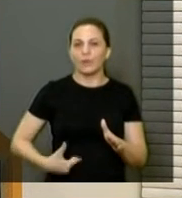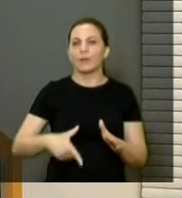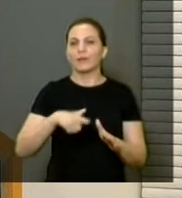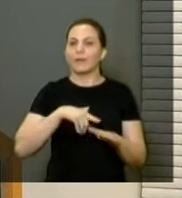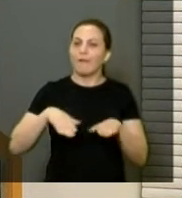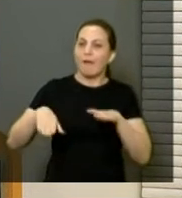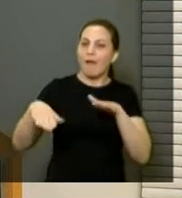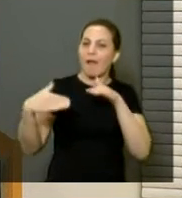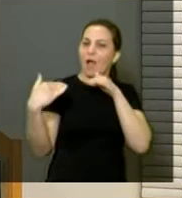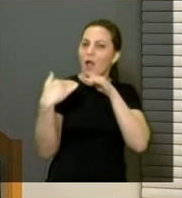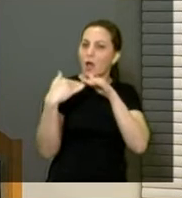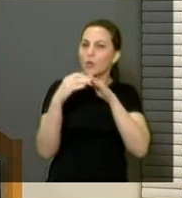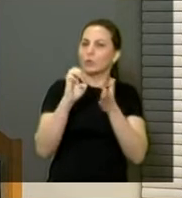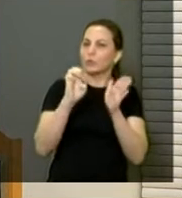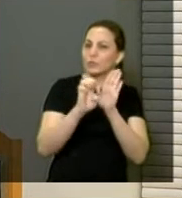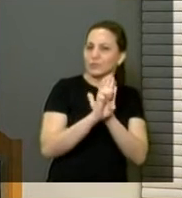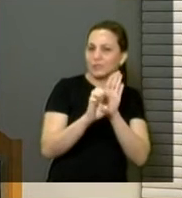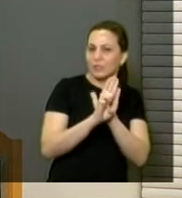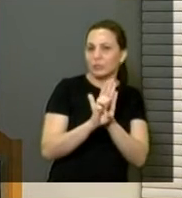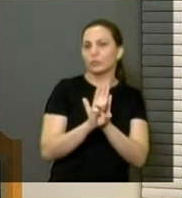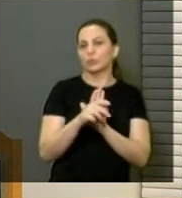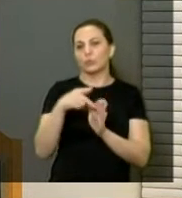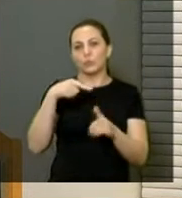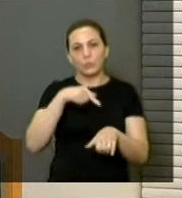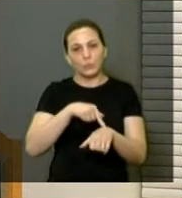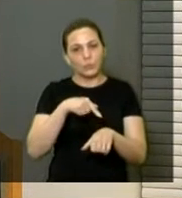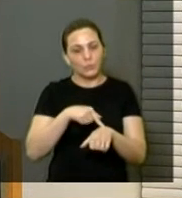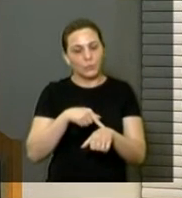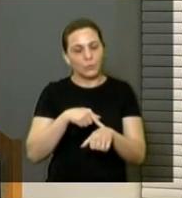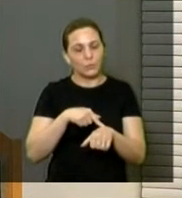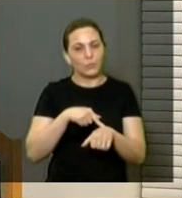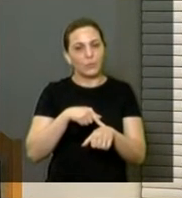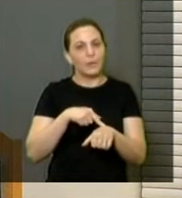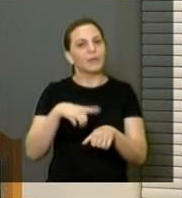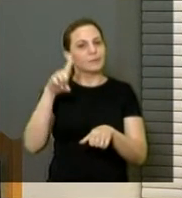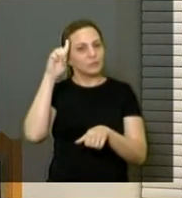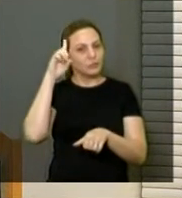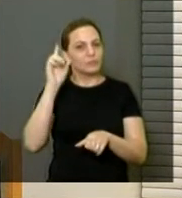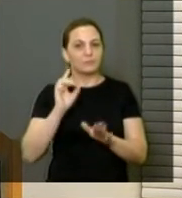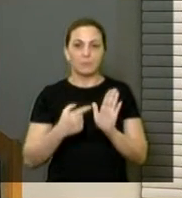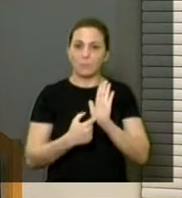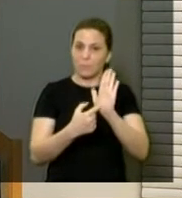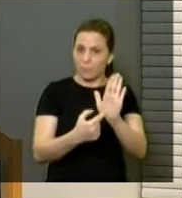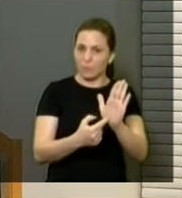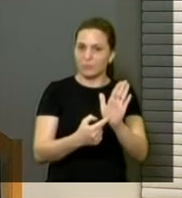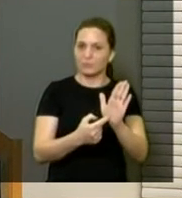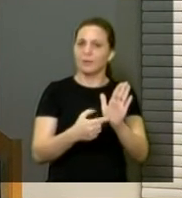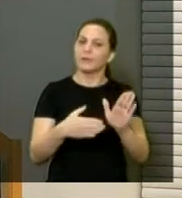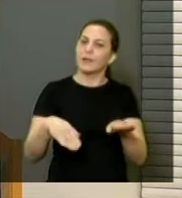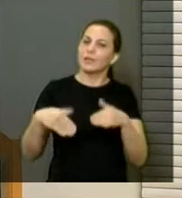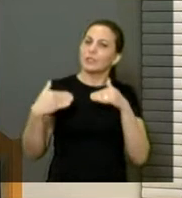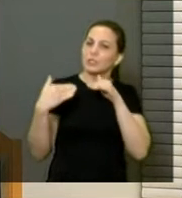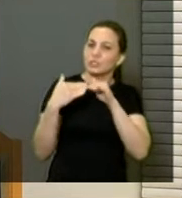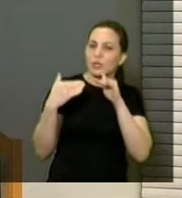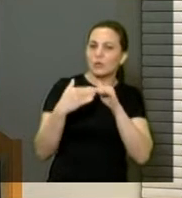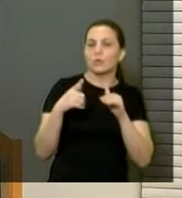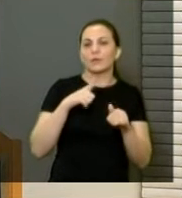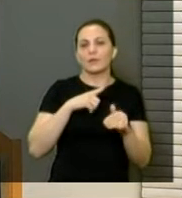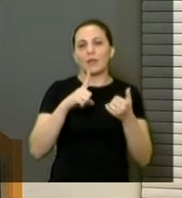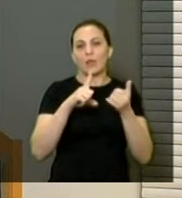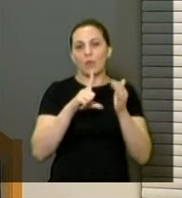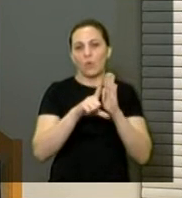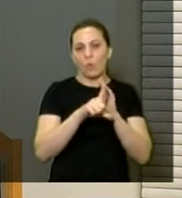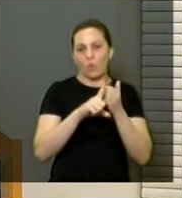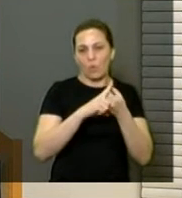com o nosso estatuto ao menos até a presente data por todo o exposto em consonância também com o que preconiza o artigo